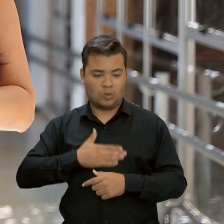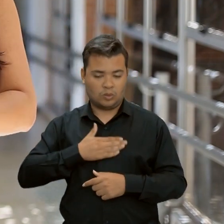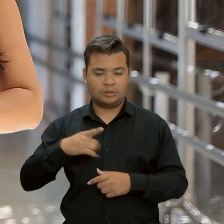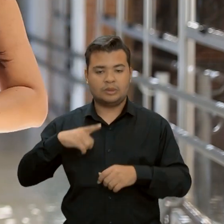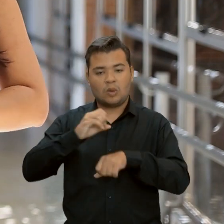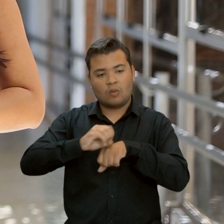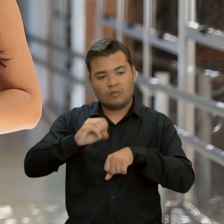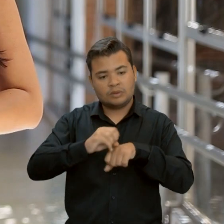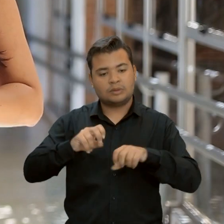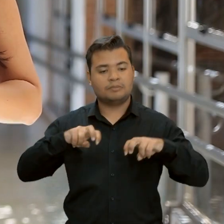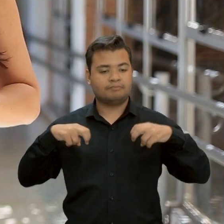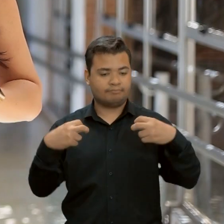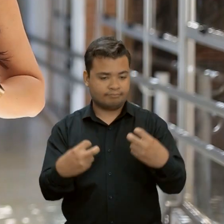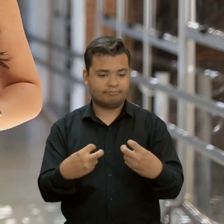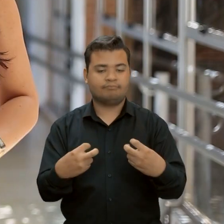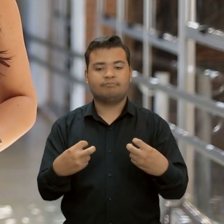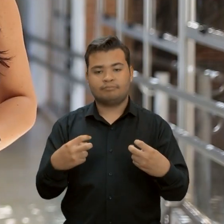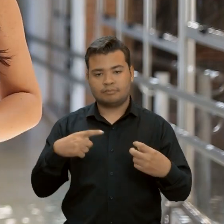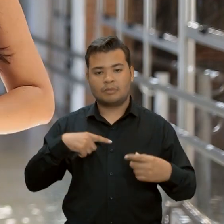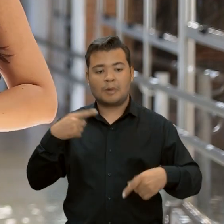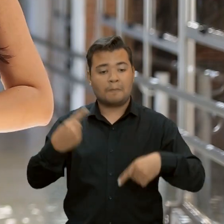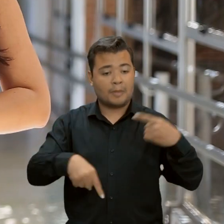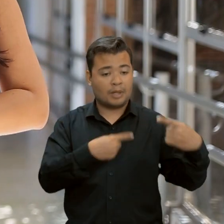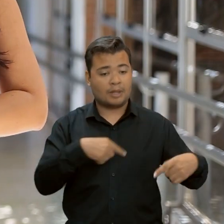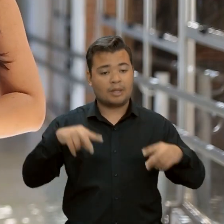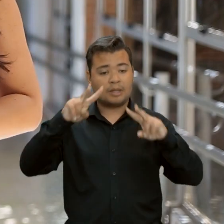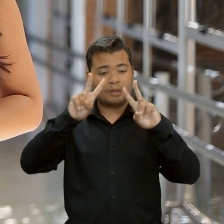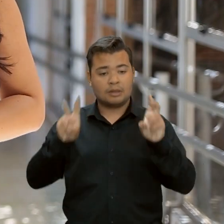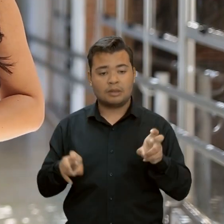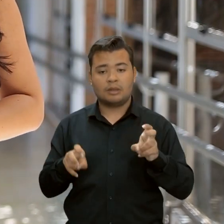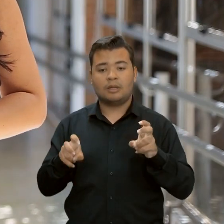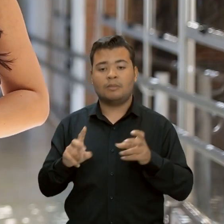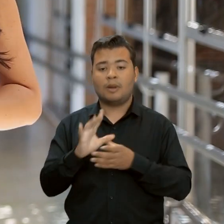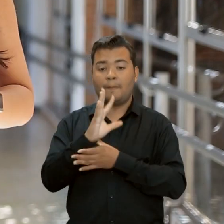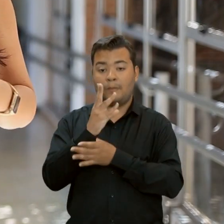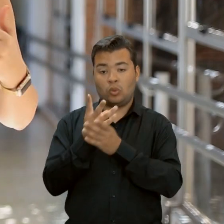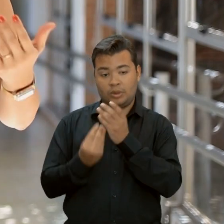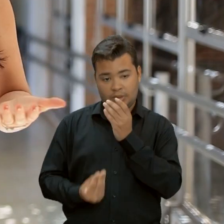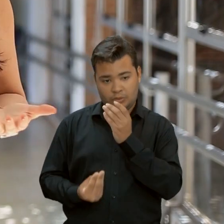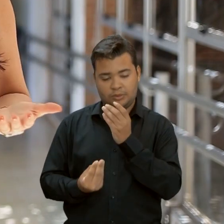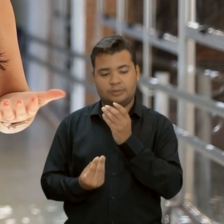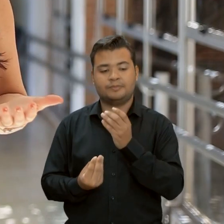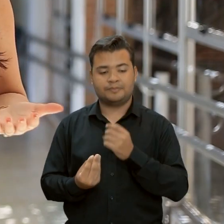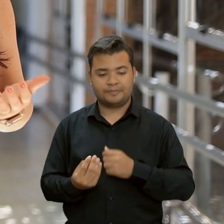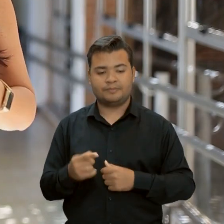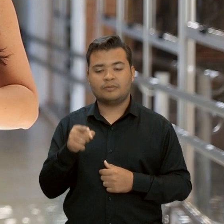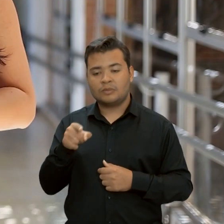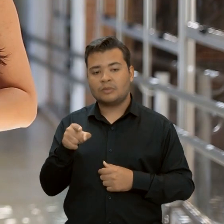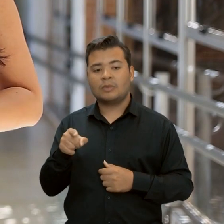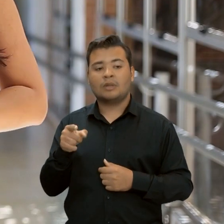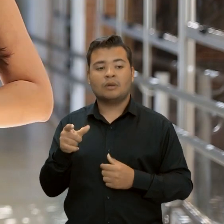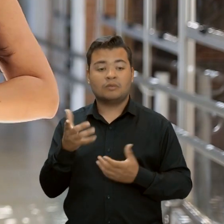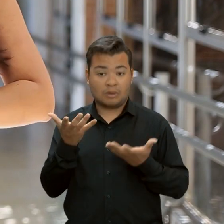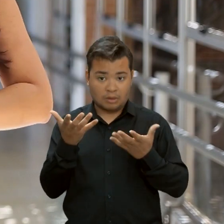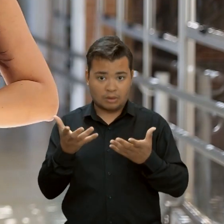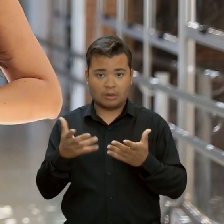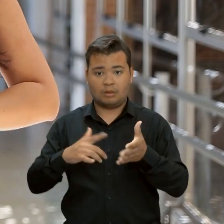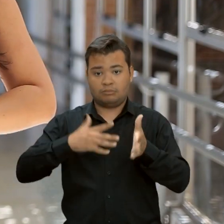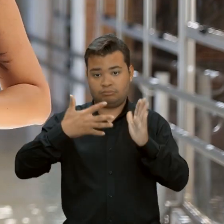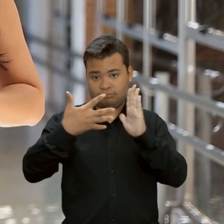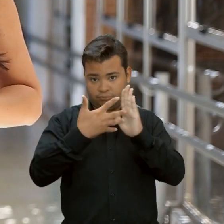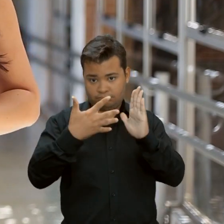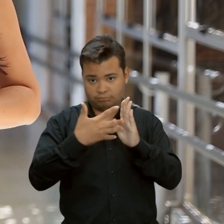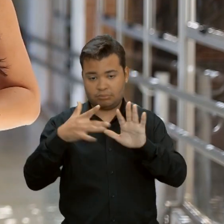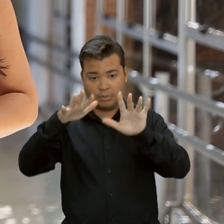e palestras com o tema Plurilinguismo, Cidadania e Acolhimento. Para ter acesso ao formulário de inscrição, entre